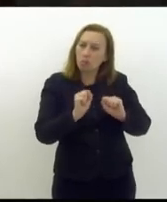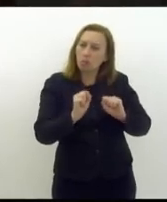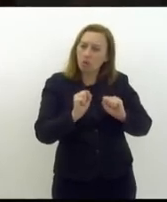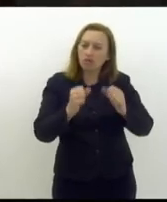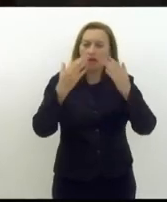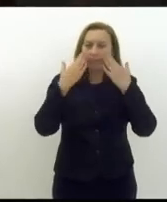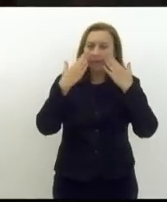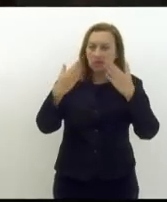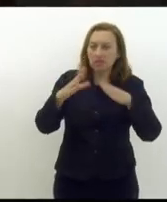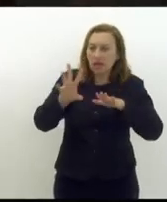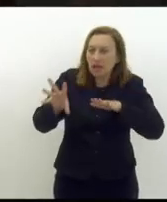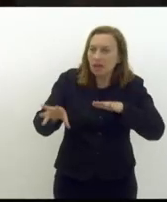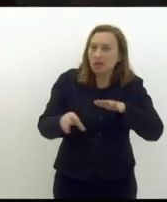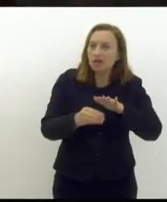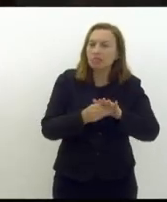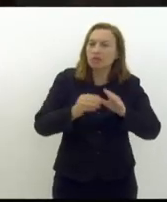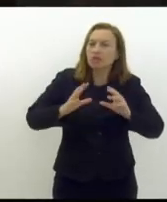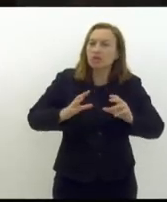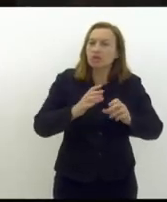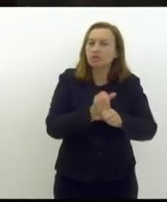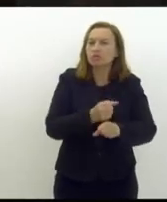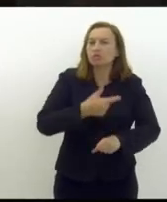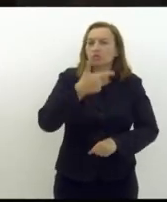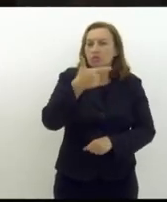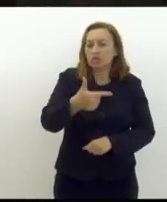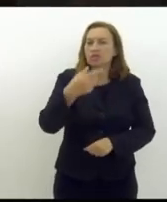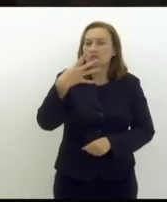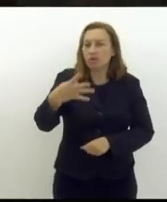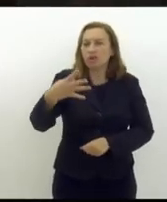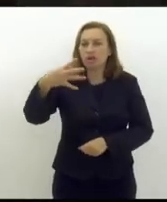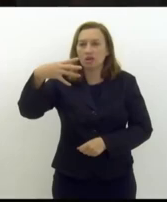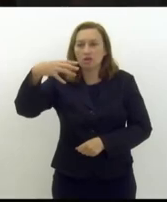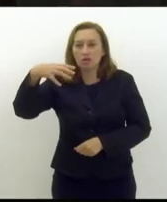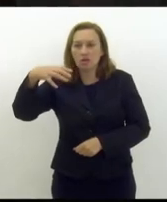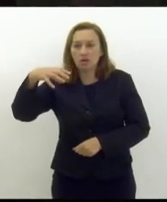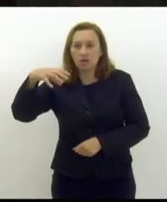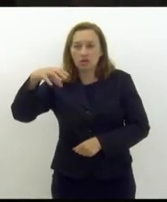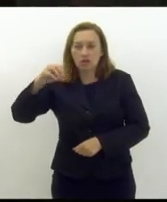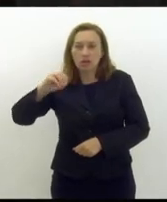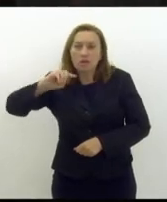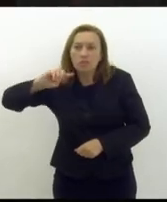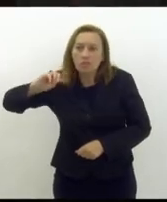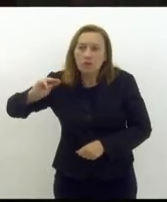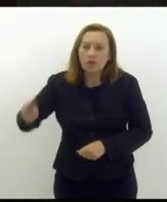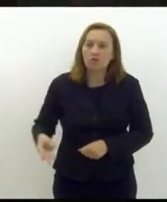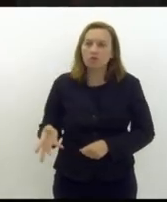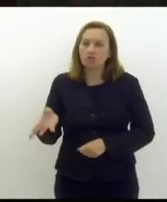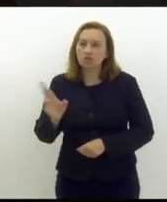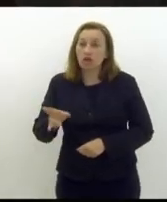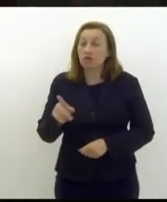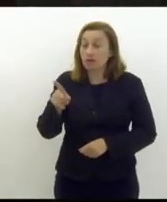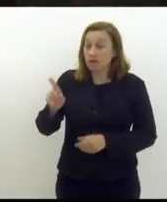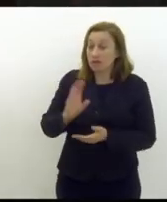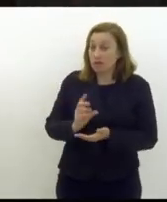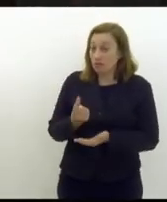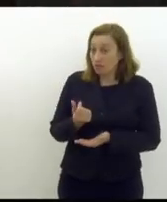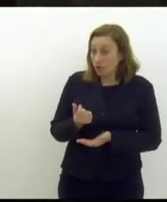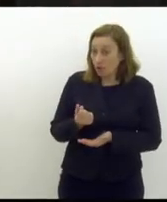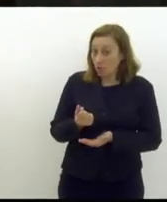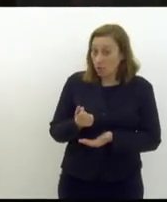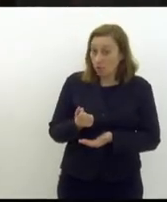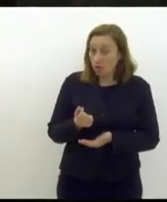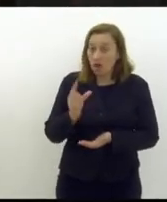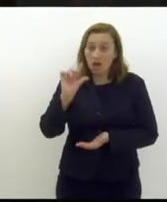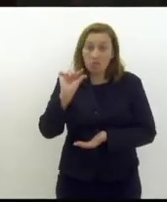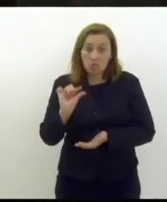podem apresentar emendas que somam 240 milhões de reais esse valor é um grão